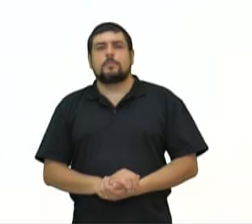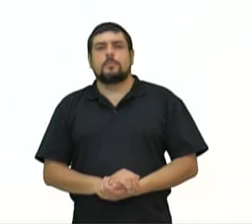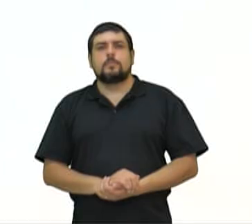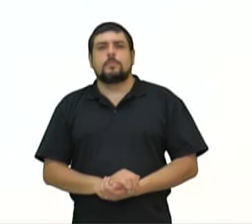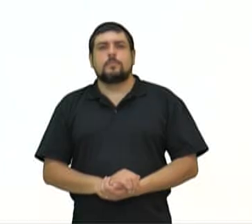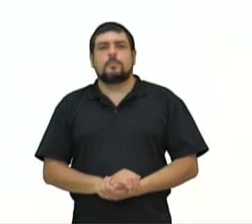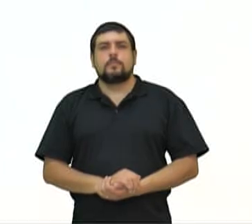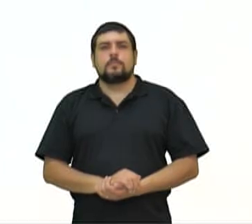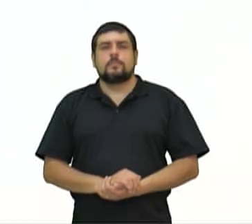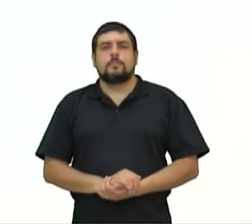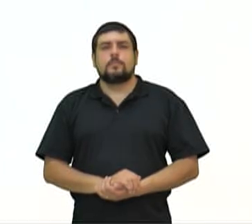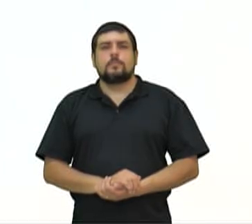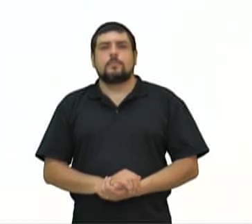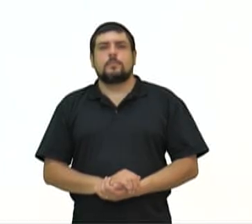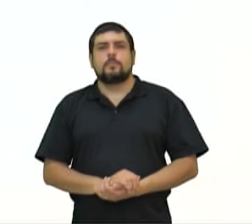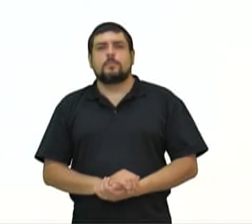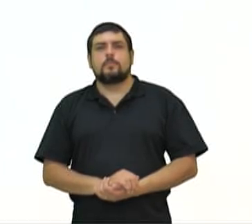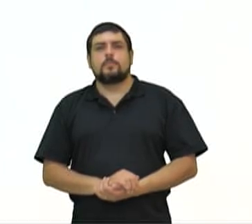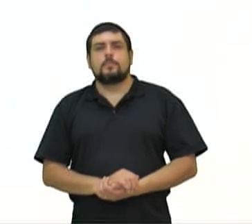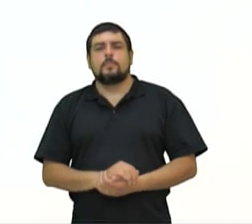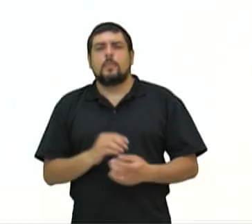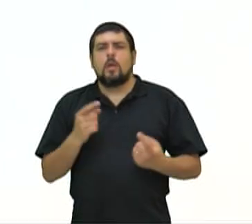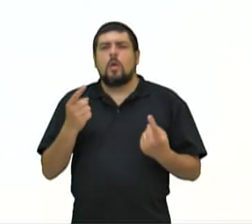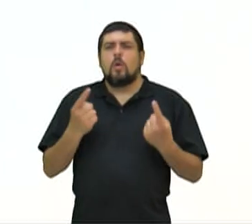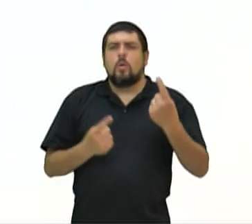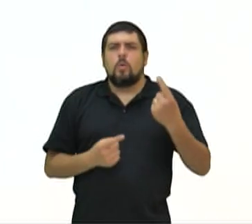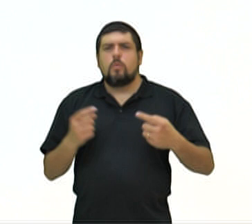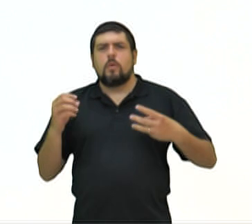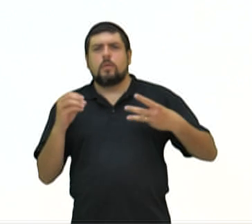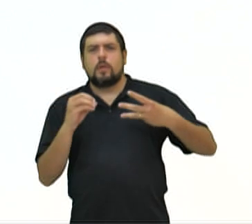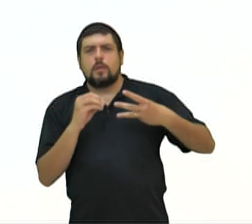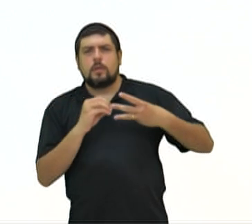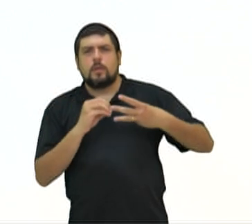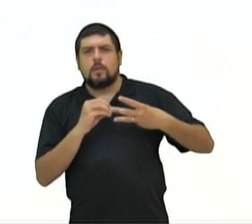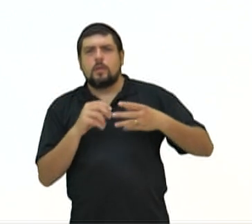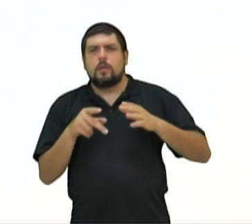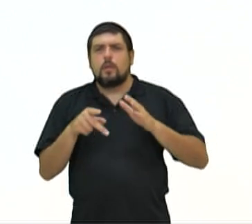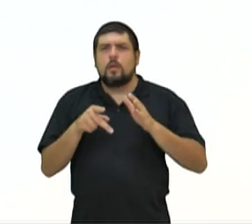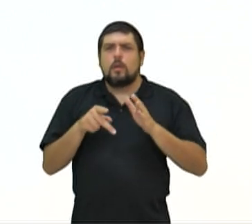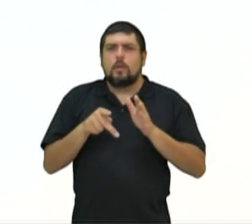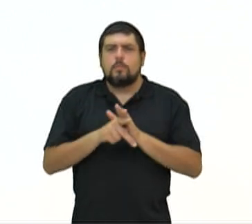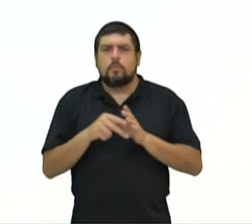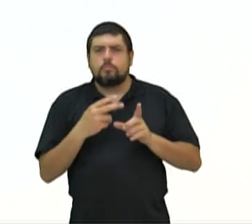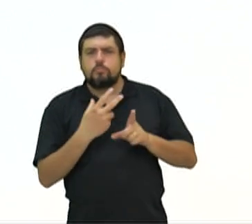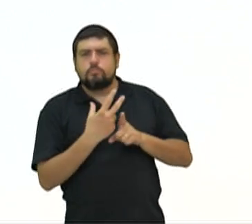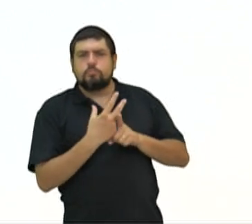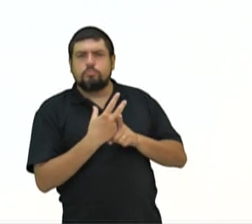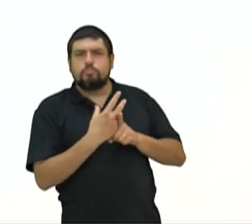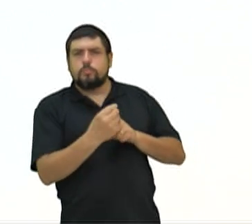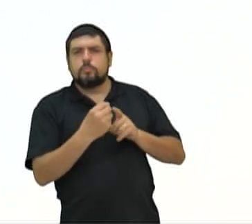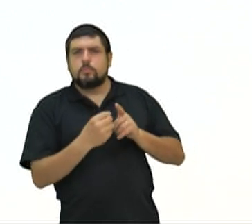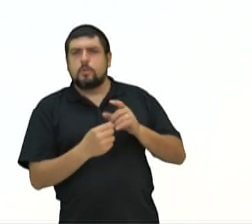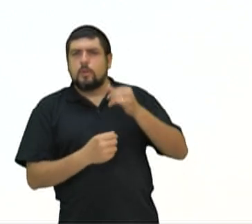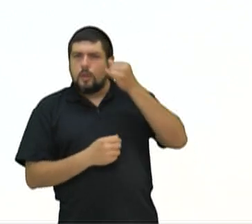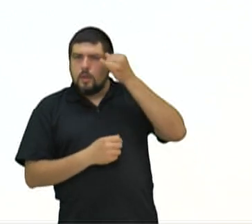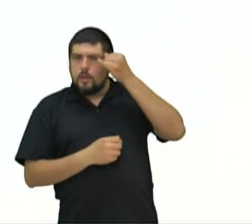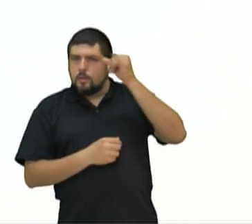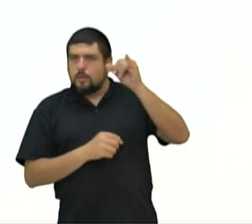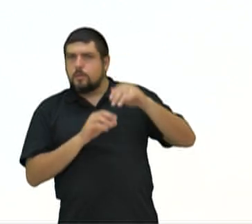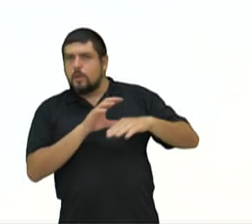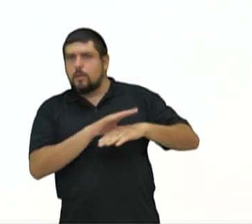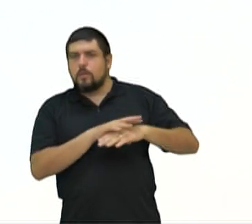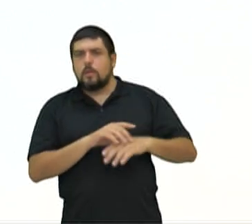era quais são as células, né, de defesa do sistema imunitário, as células de defesa do nosso organismo. São os